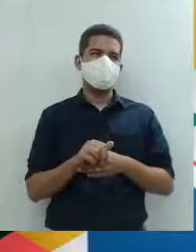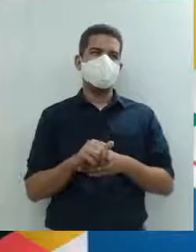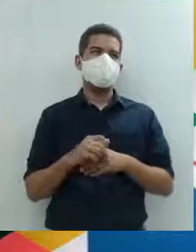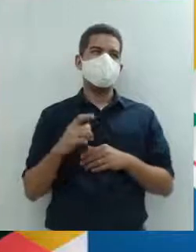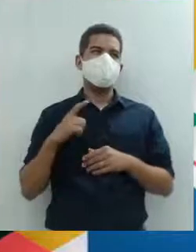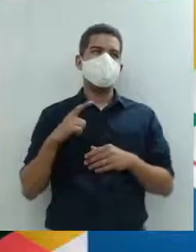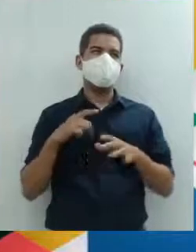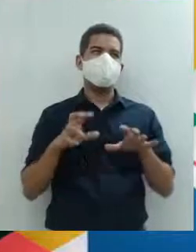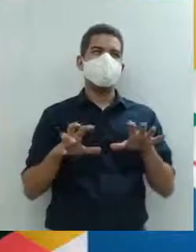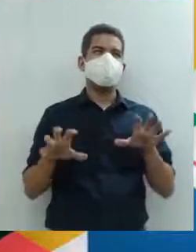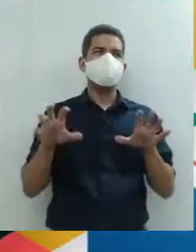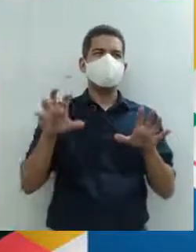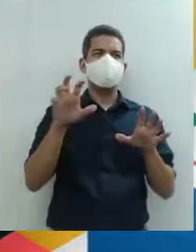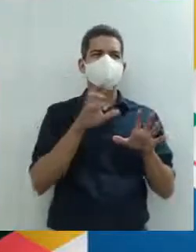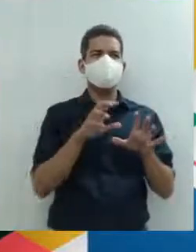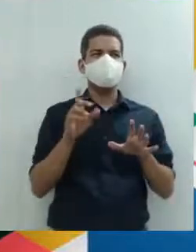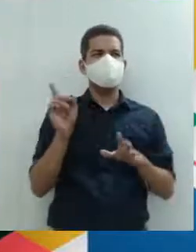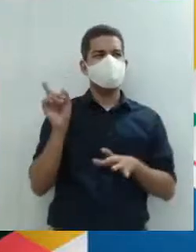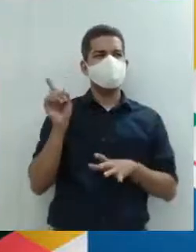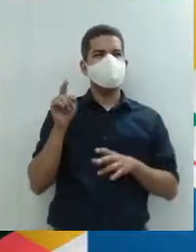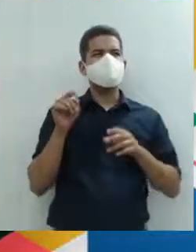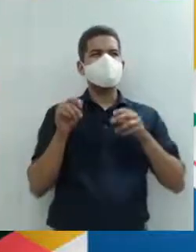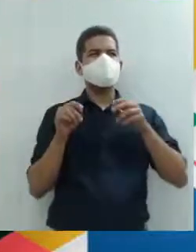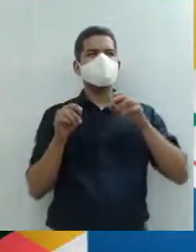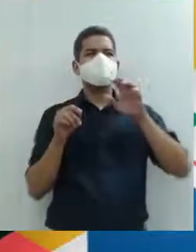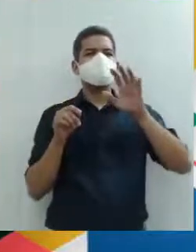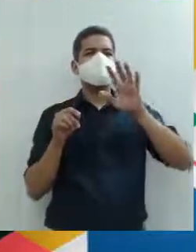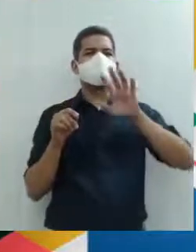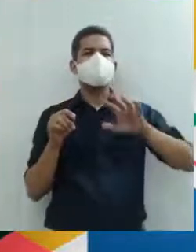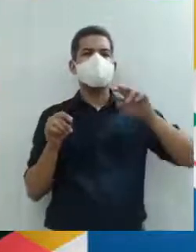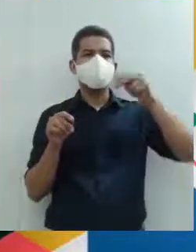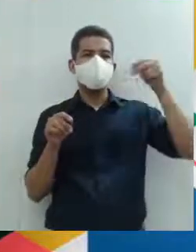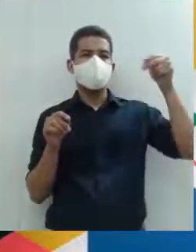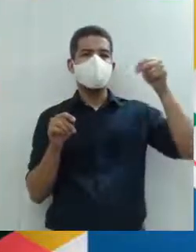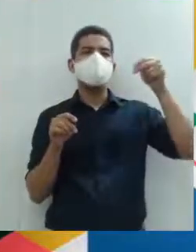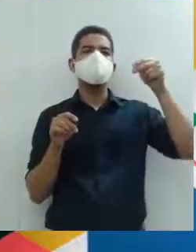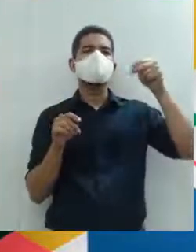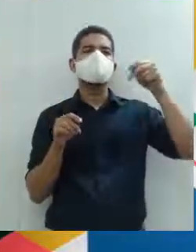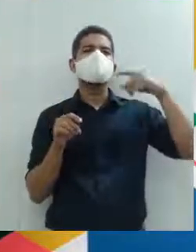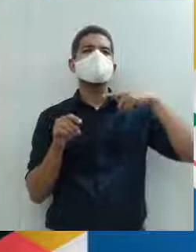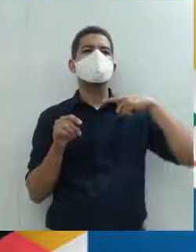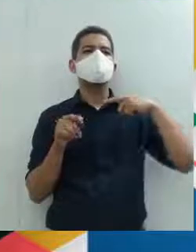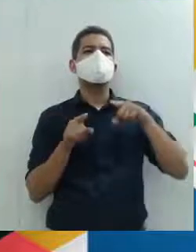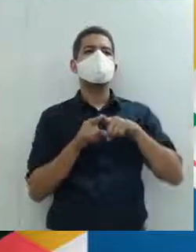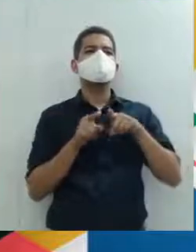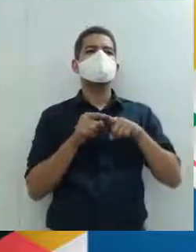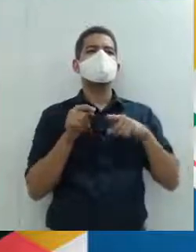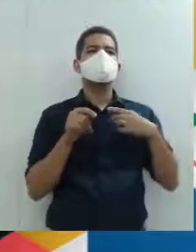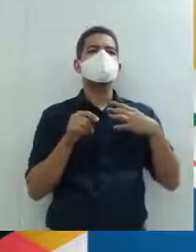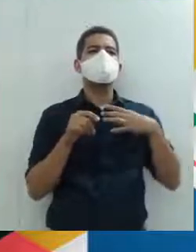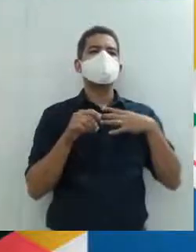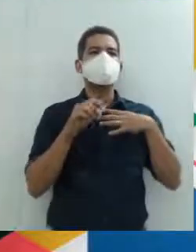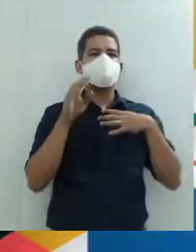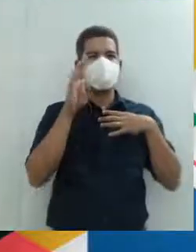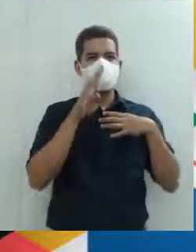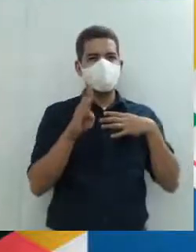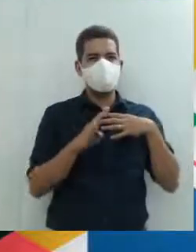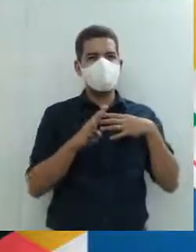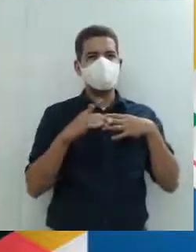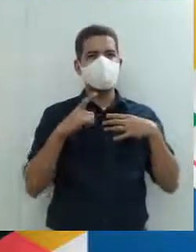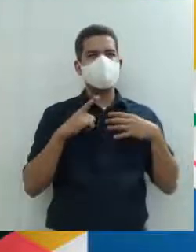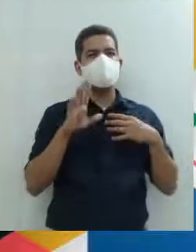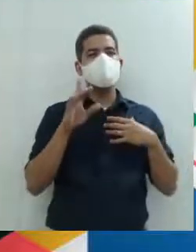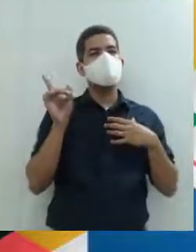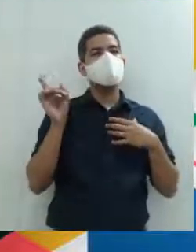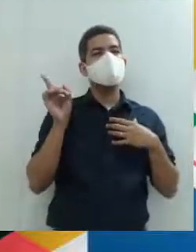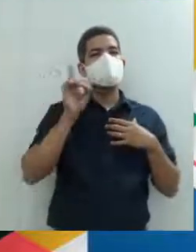ter regiões como o Nordeste brasileiro aqui, ó, sempre quente, pouca chuva, percebe? Ó? Aqui eu tenho o Brasil todo chovendo, mas não tem jeito